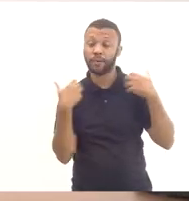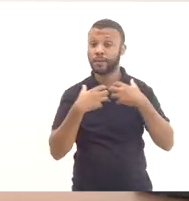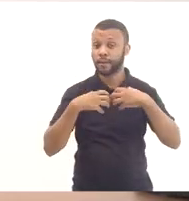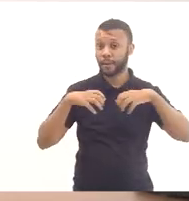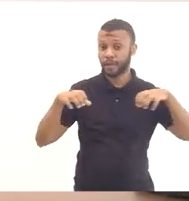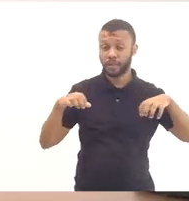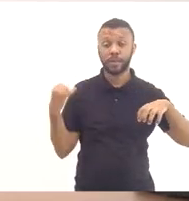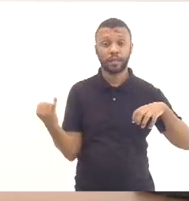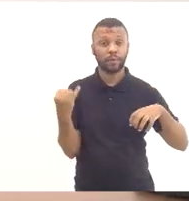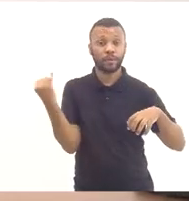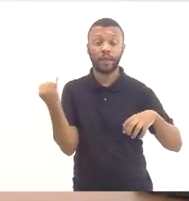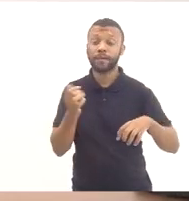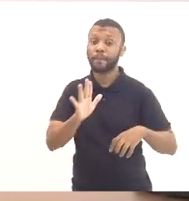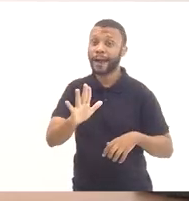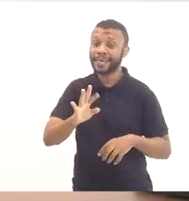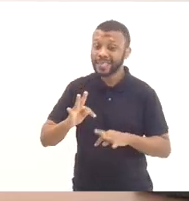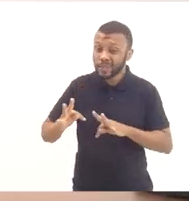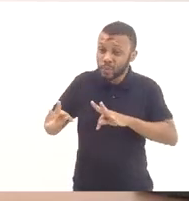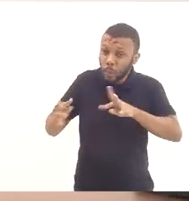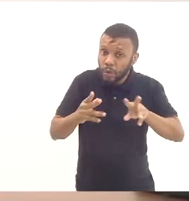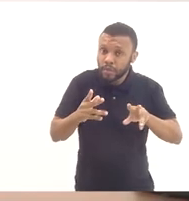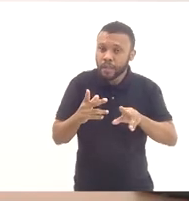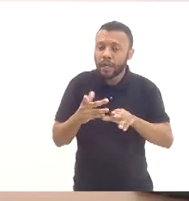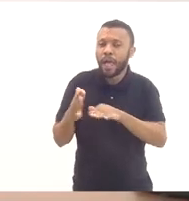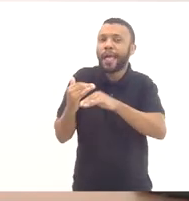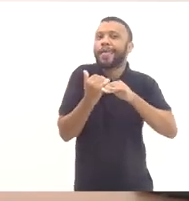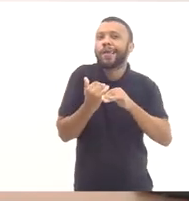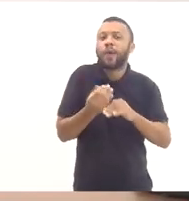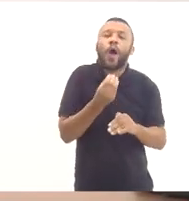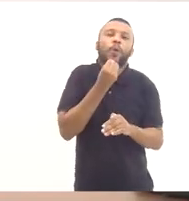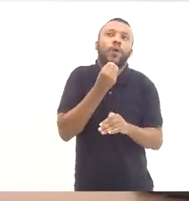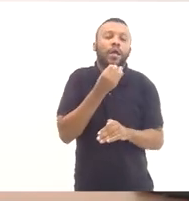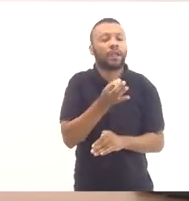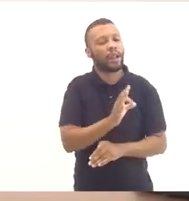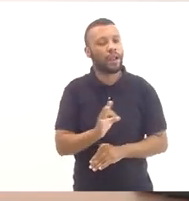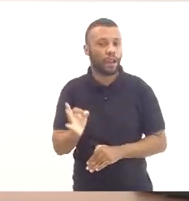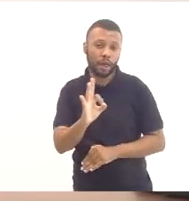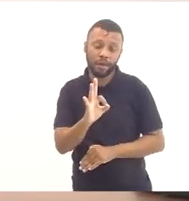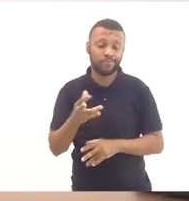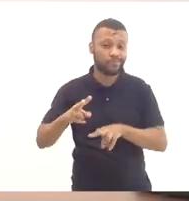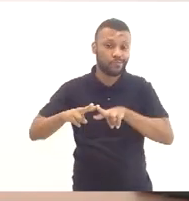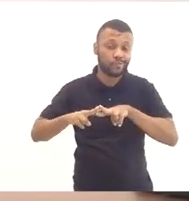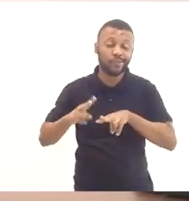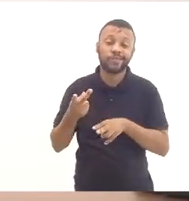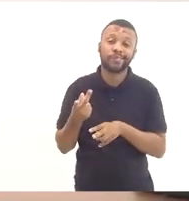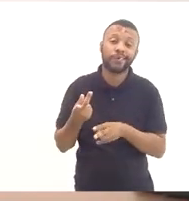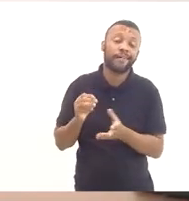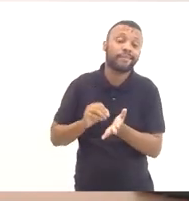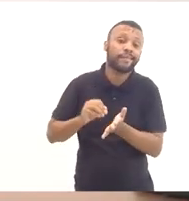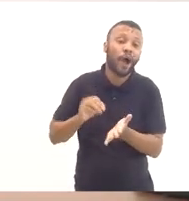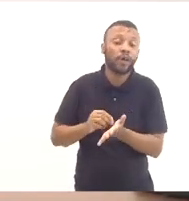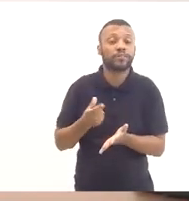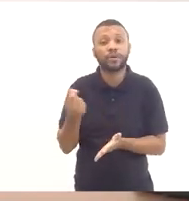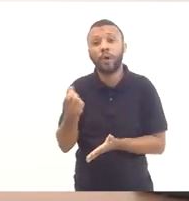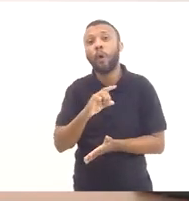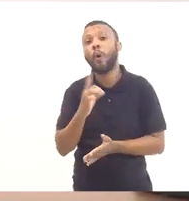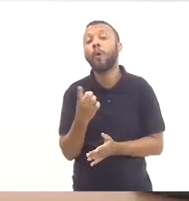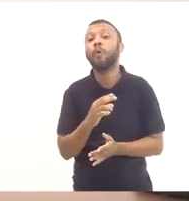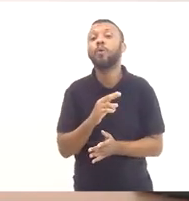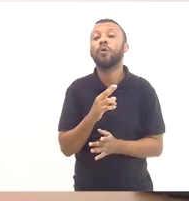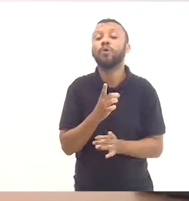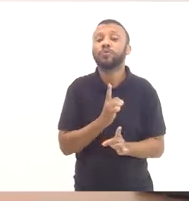mas a gente não pode esquecer que nem todo mundo tem essa possibilidade realmente os motivos financeiros como ela falou por motivos até hoje não encontrar mão de obra